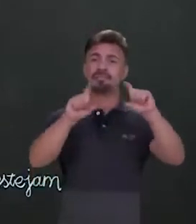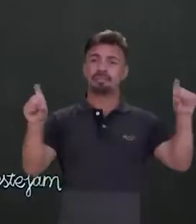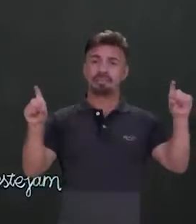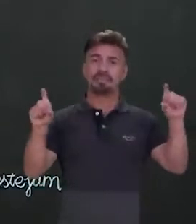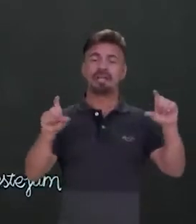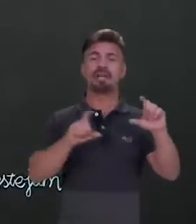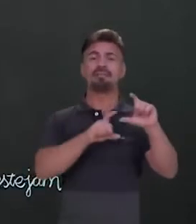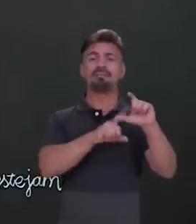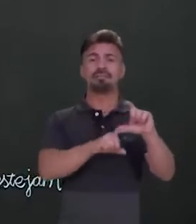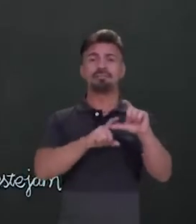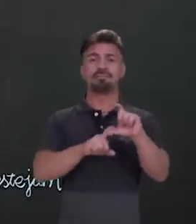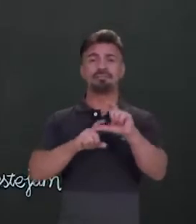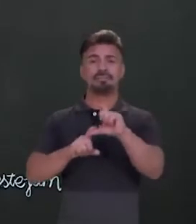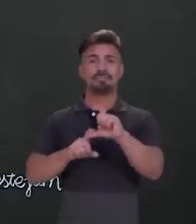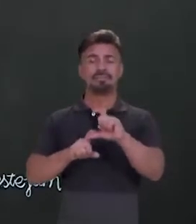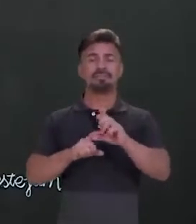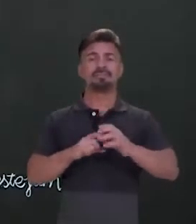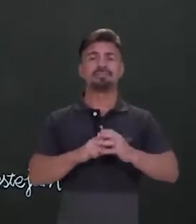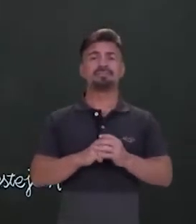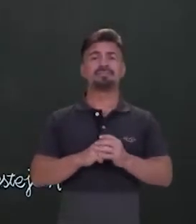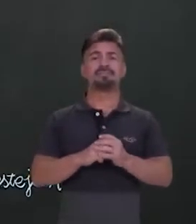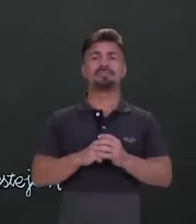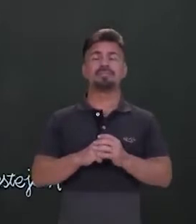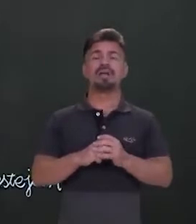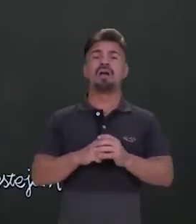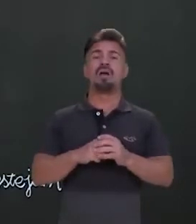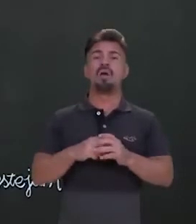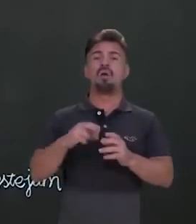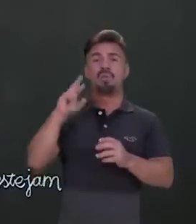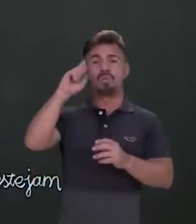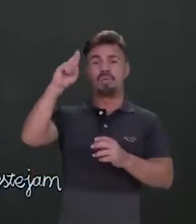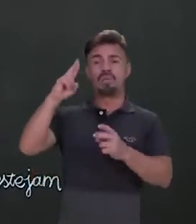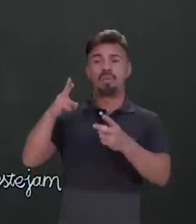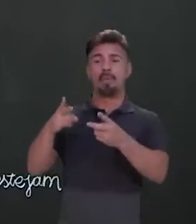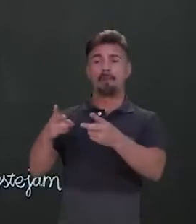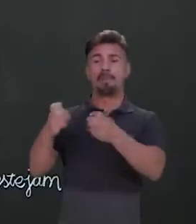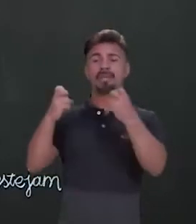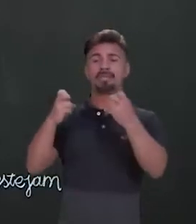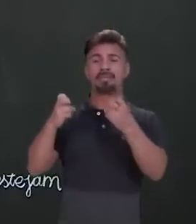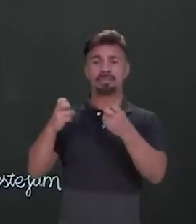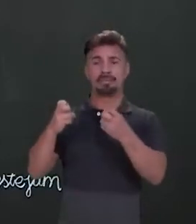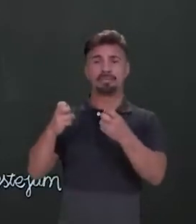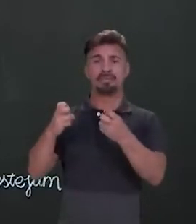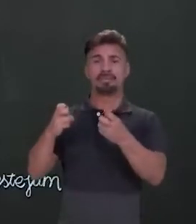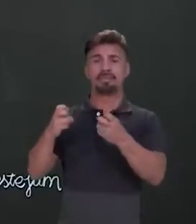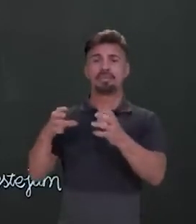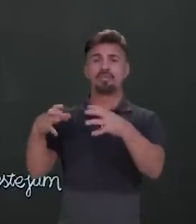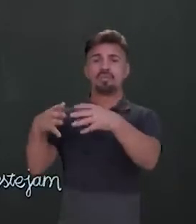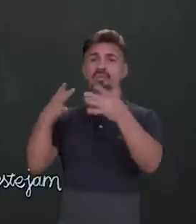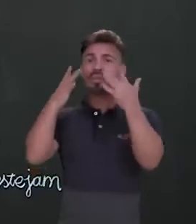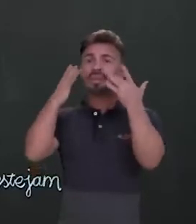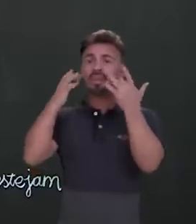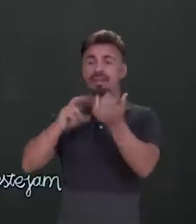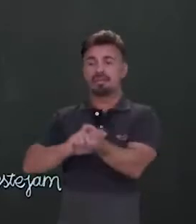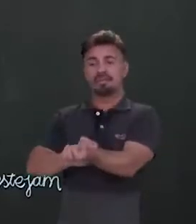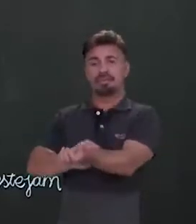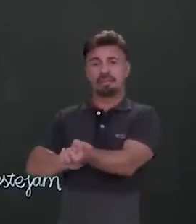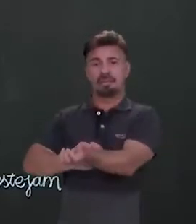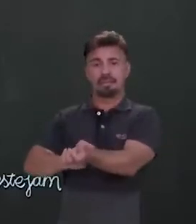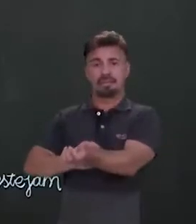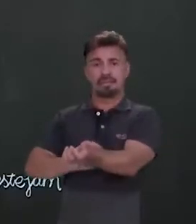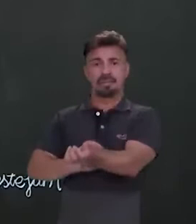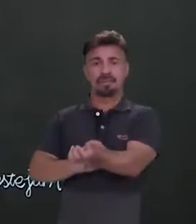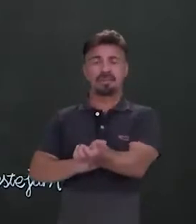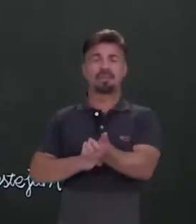oração subordinada. O diretor percebeu que o elenco estava nervoso. As orações subordinadas